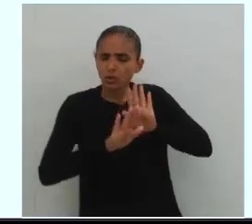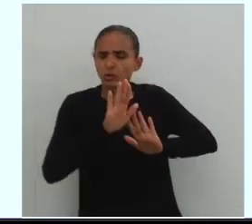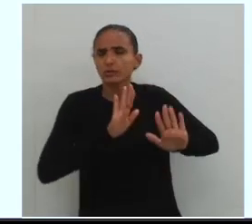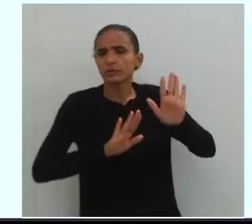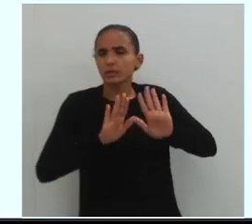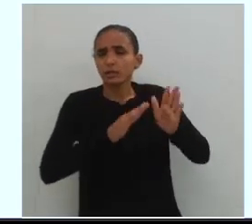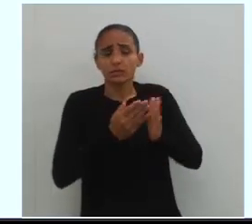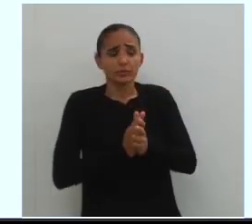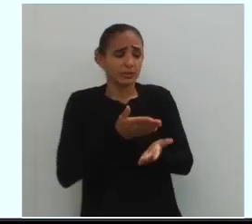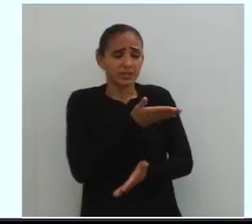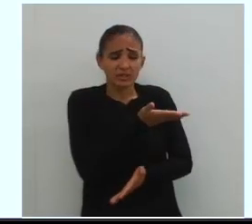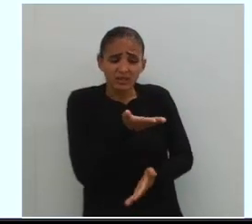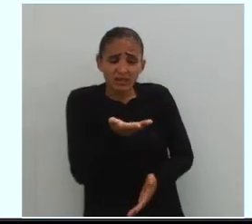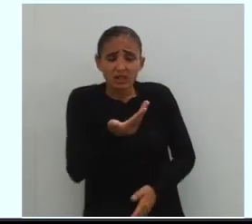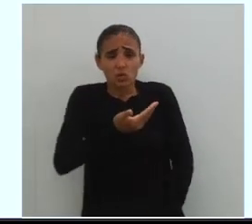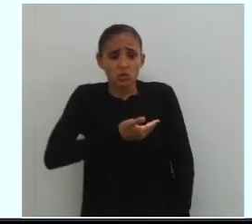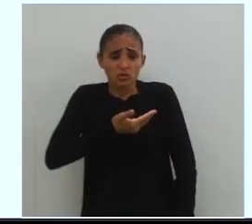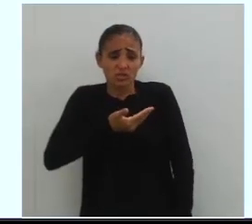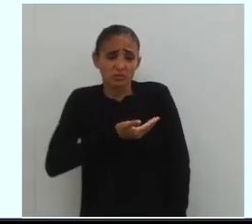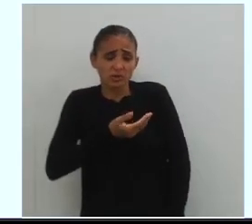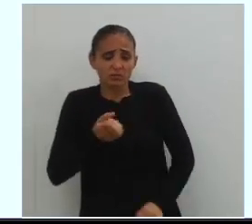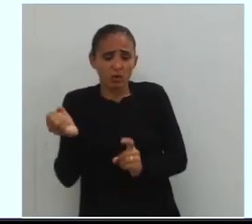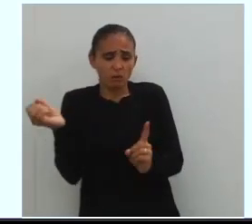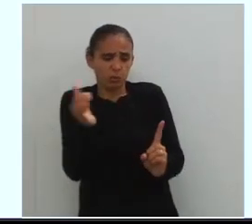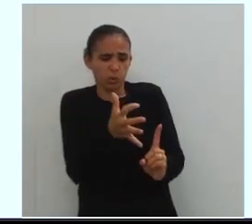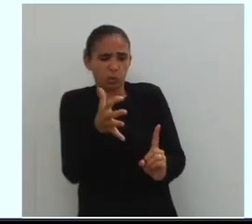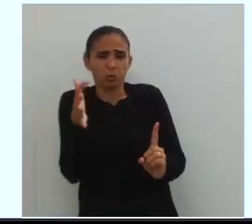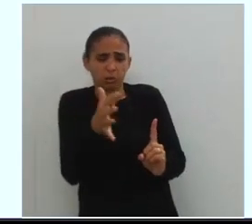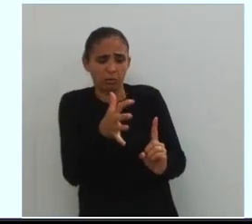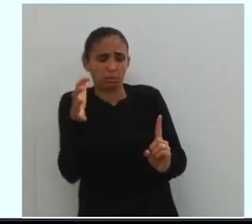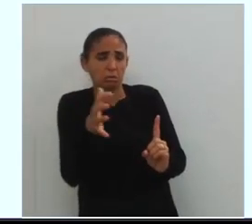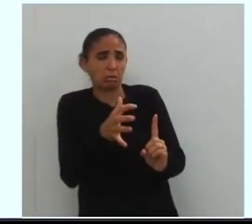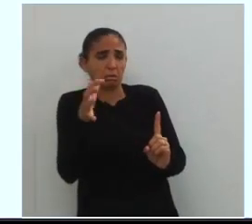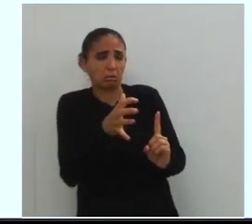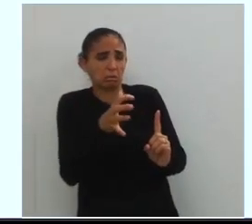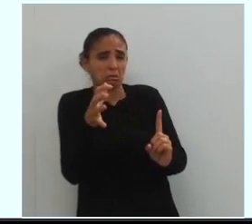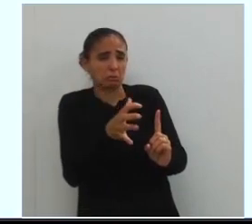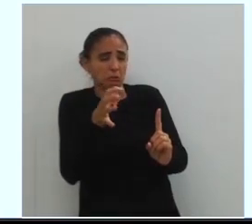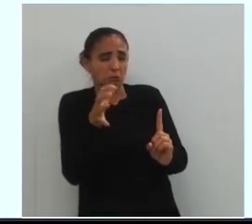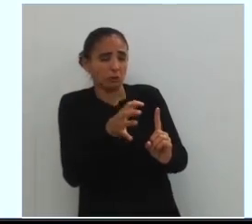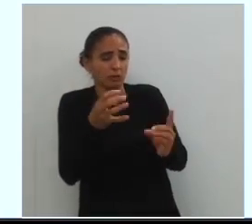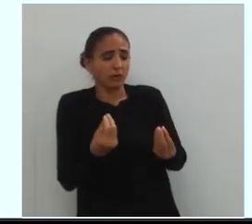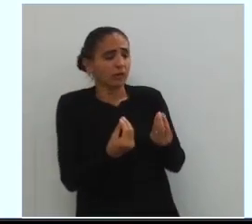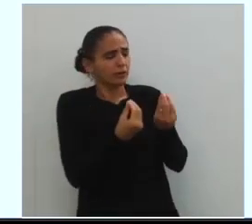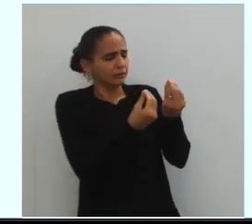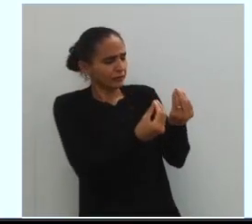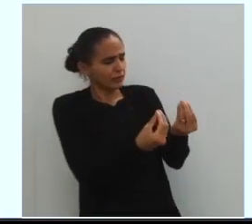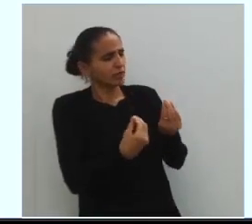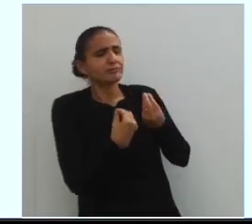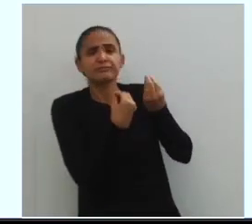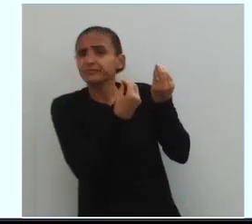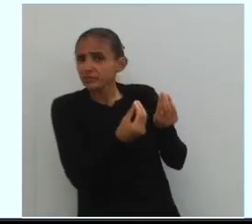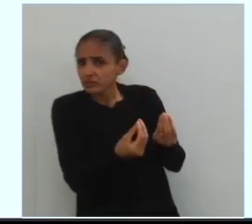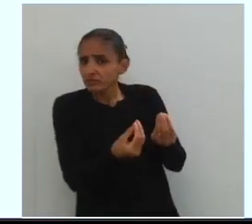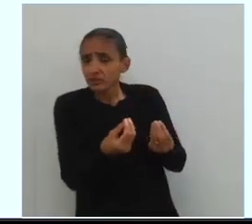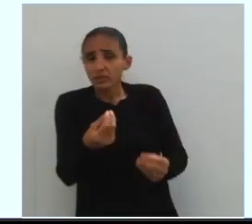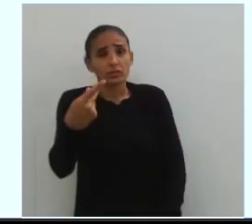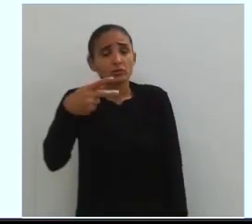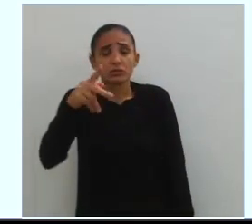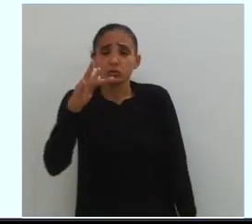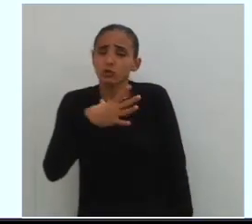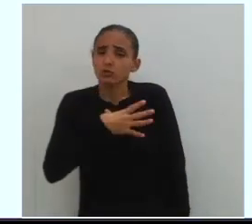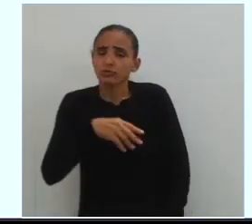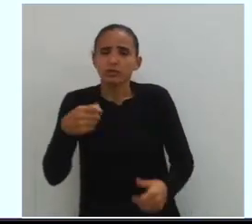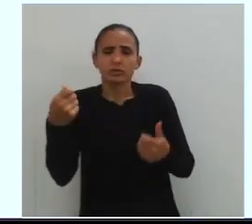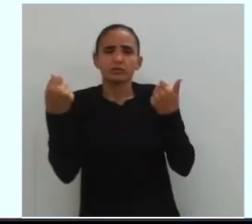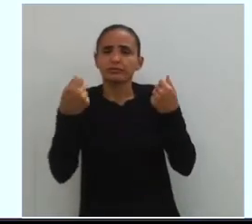ser muito difícil porque os amigos sempre vão estar perto para colocar aquela droga para o seu filho e faz com que seu filho